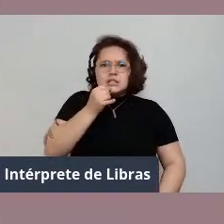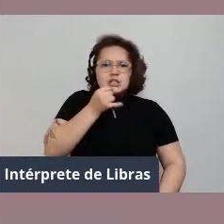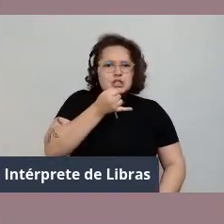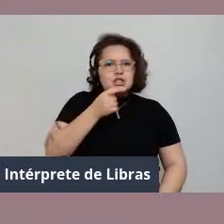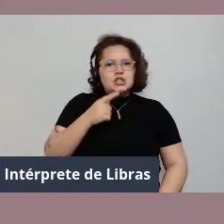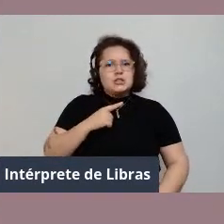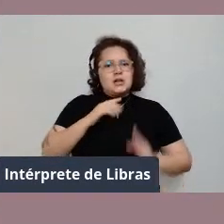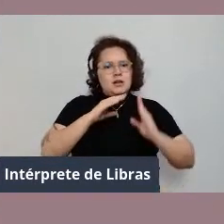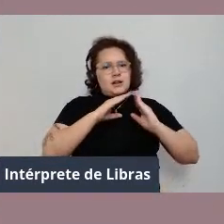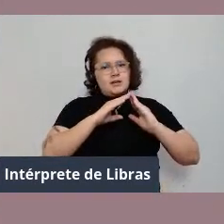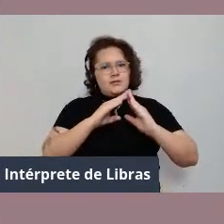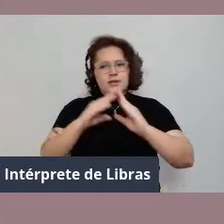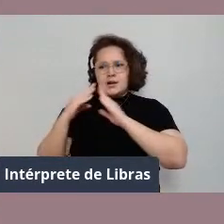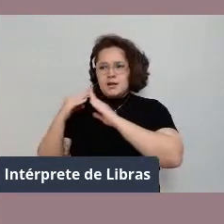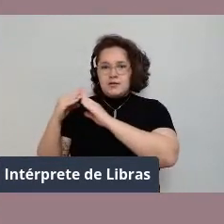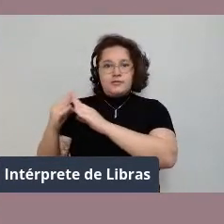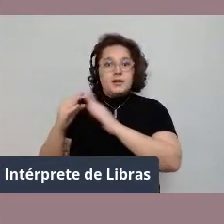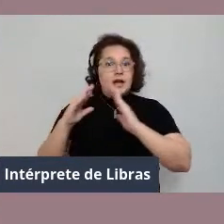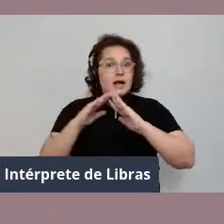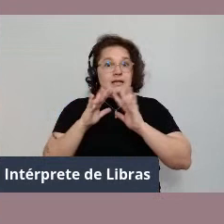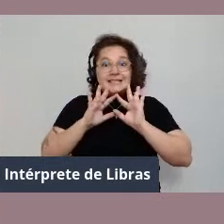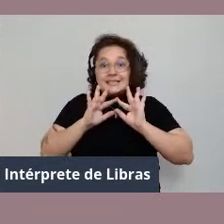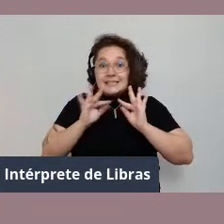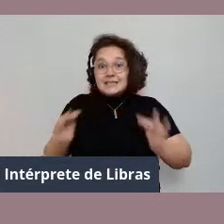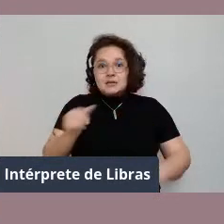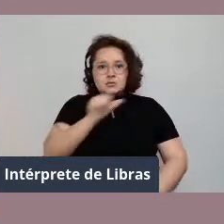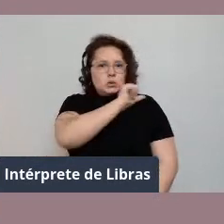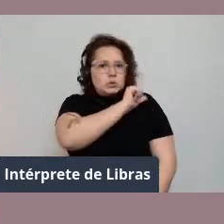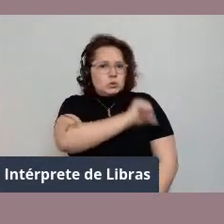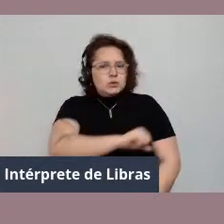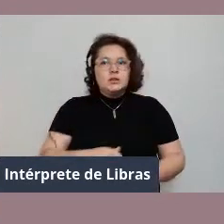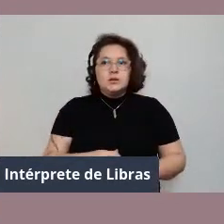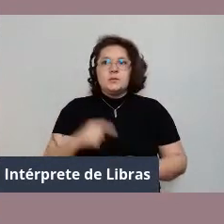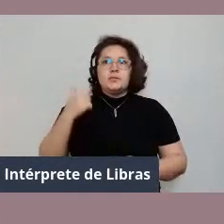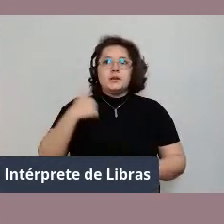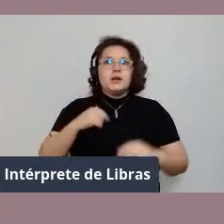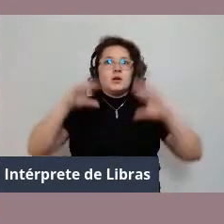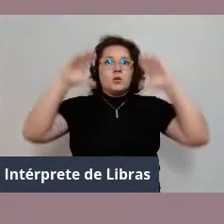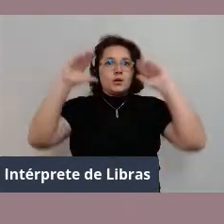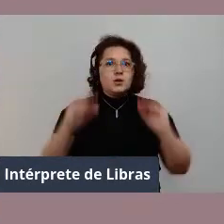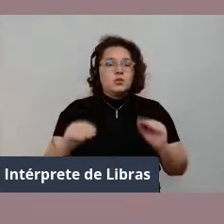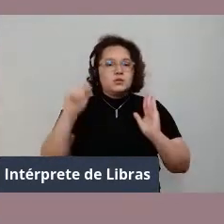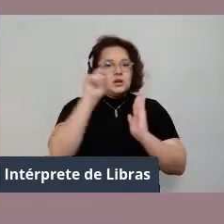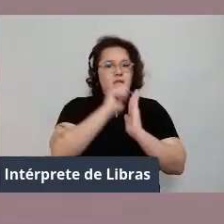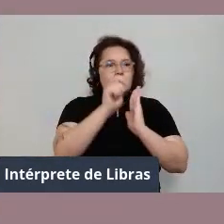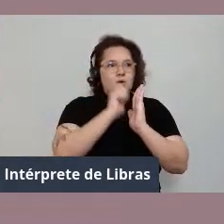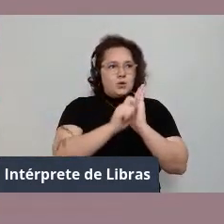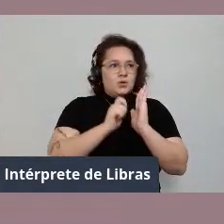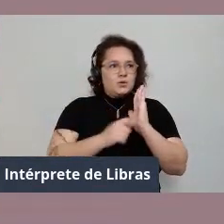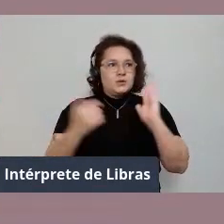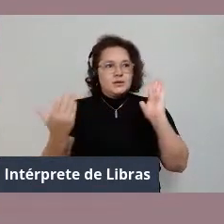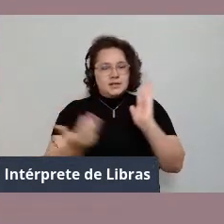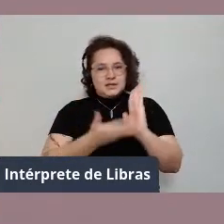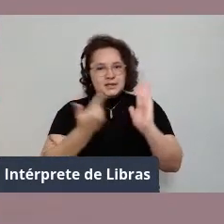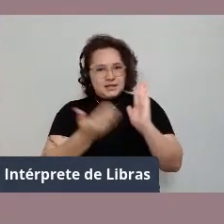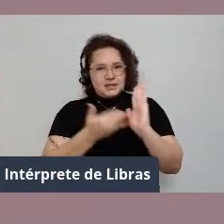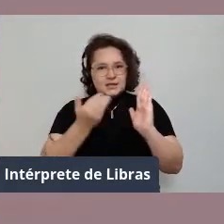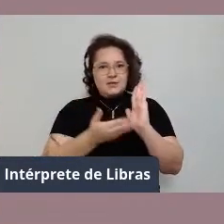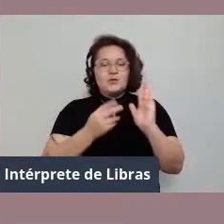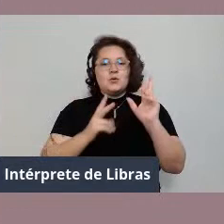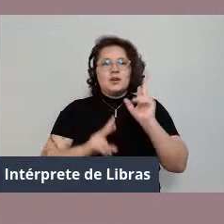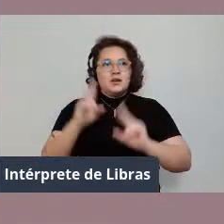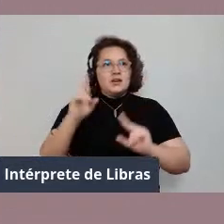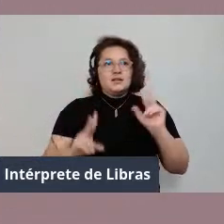de casas simples em Copacabana, numa noite de autógrafos de livros editados pela então editora do